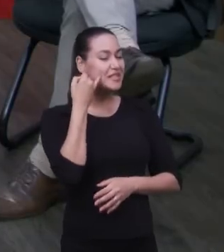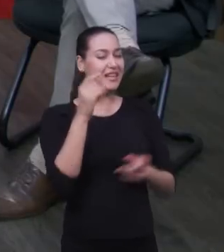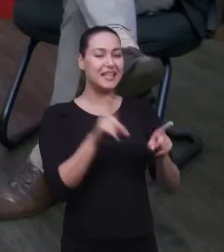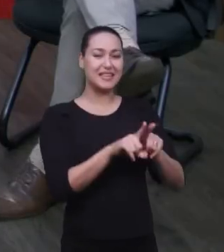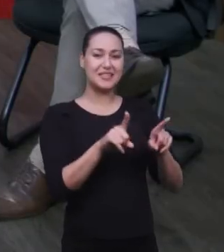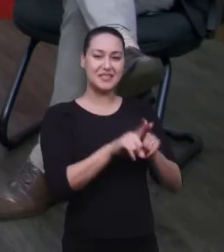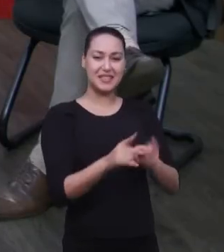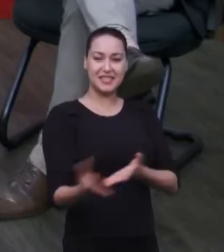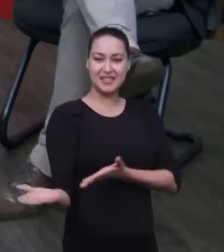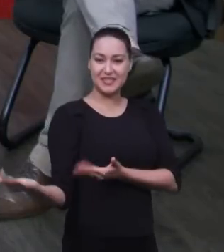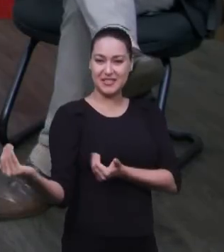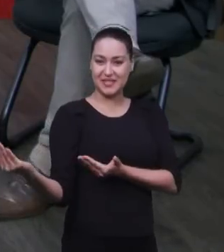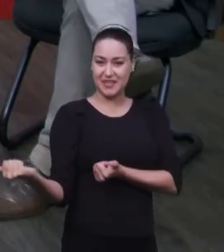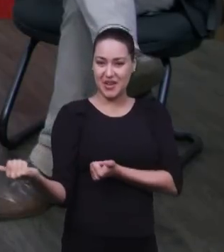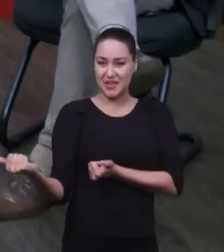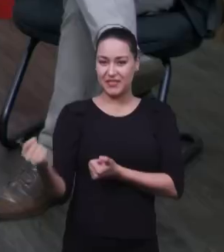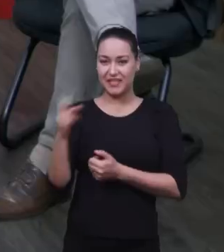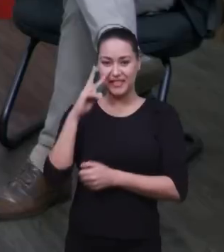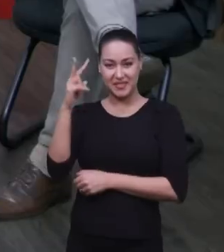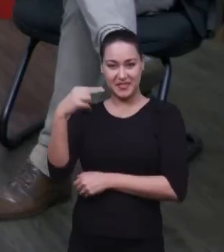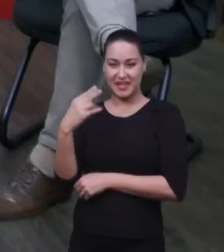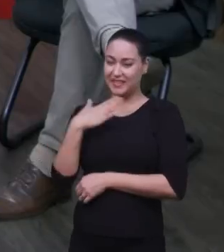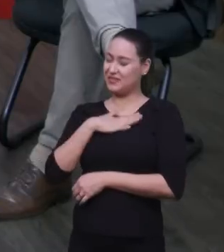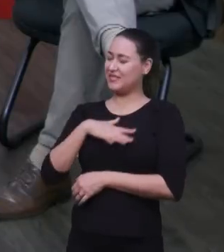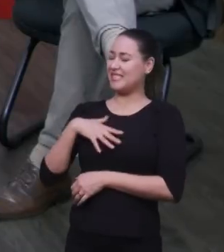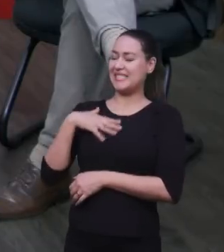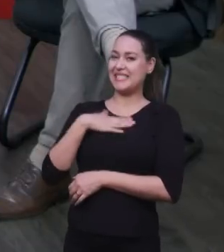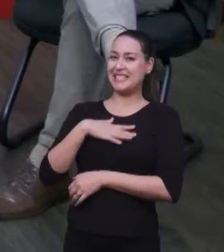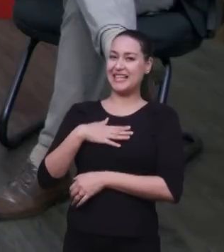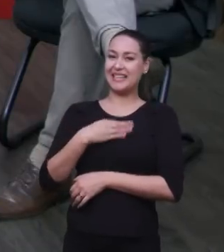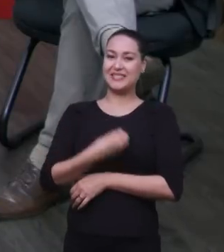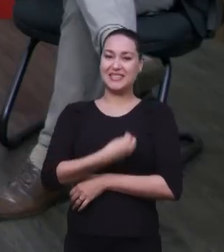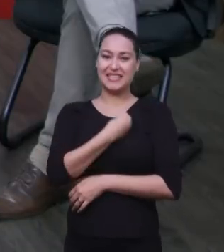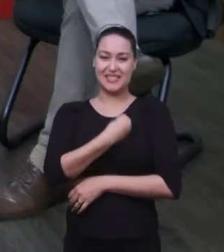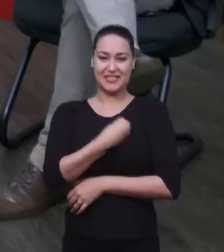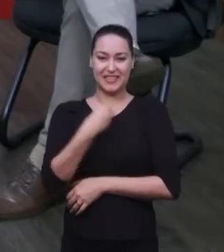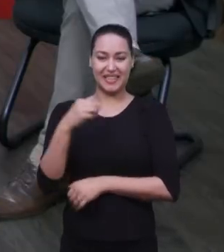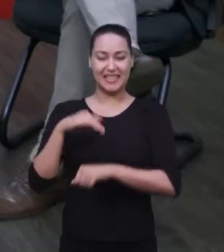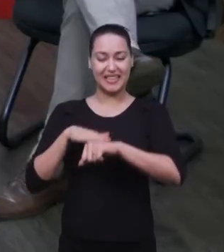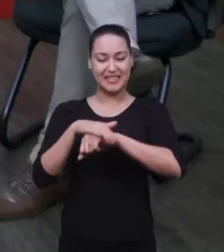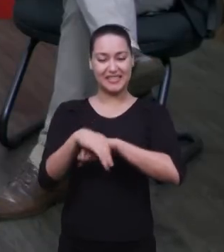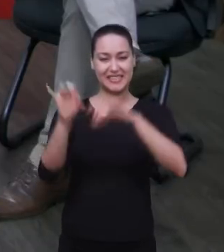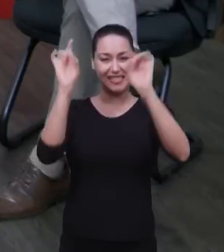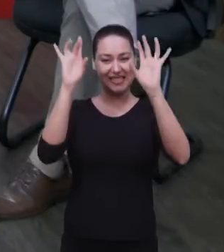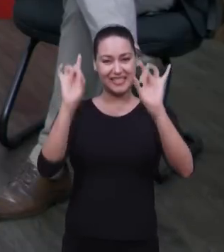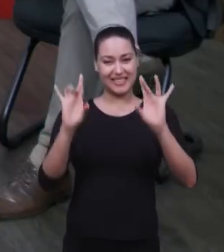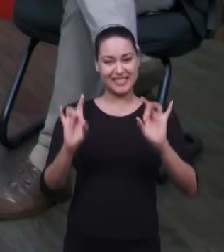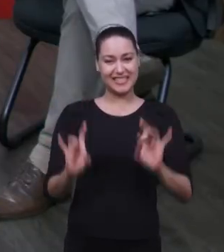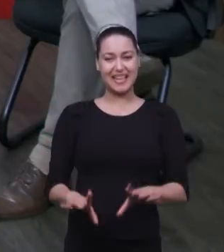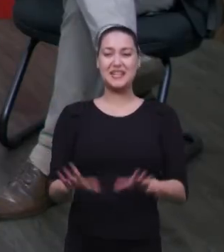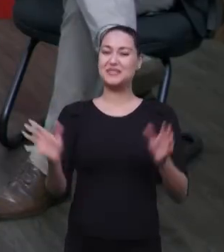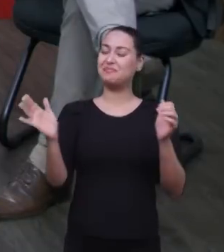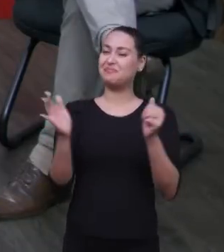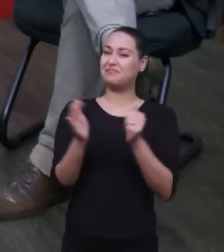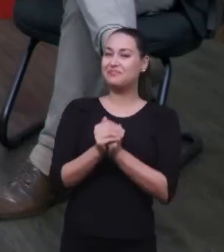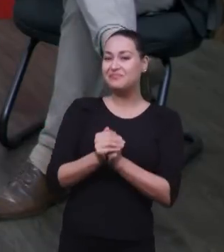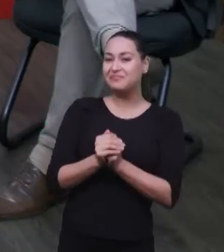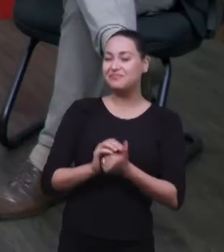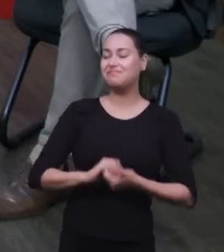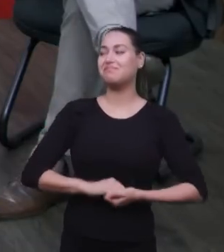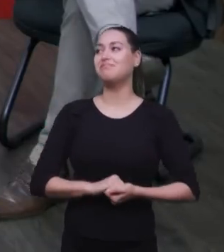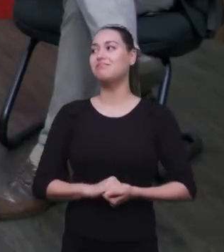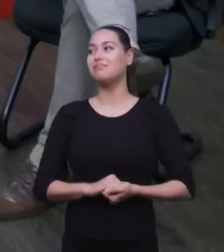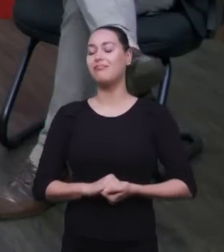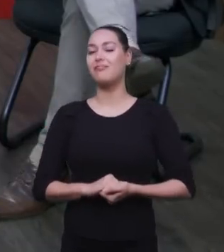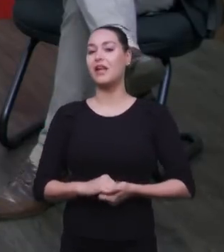todos que estão nos assistindo. É um prazer enorme receber esse convite e participar nessa noite aqui tão especial com vocês. Amém.